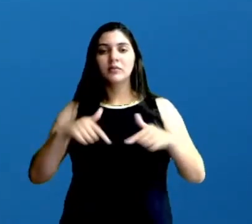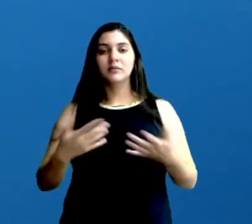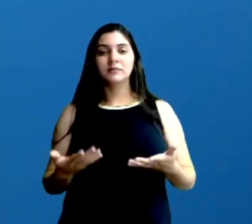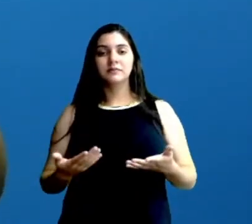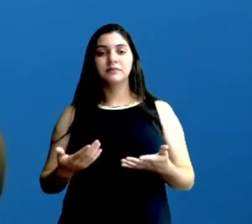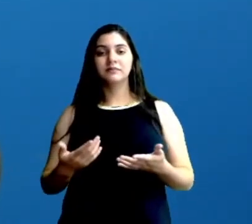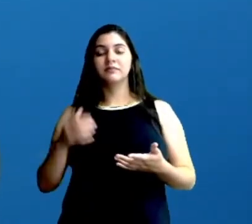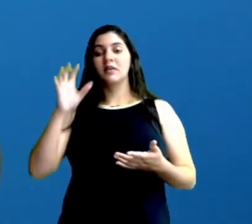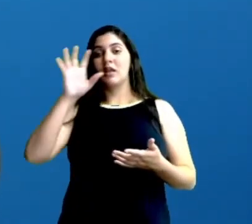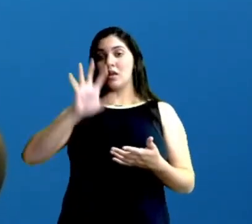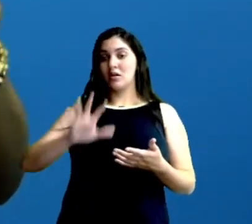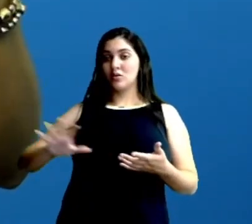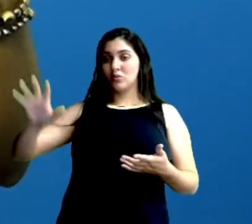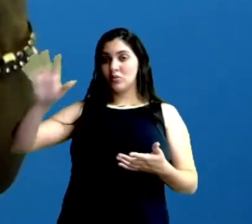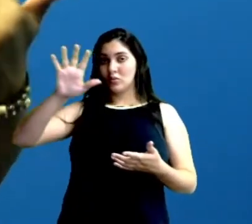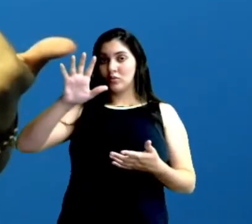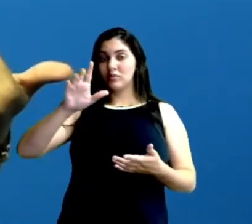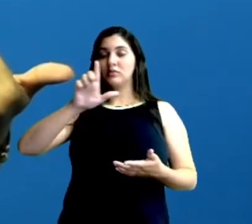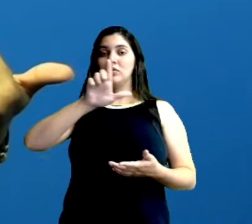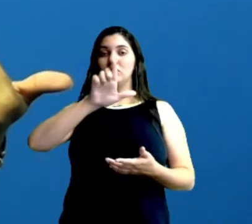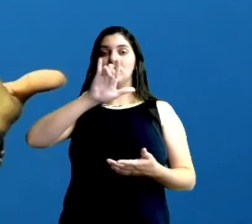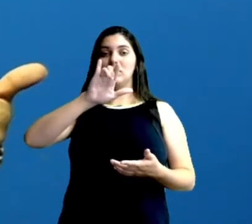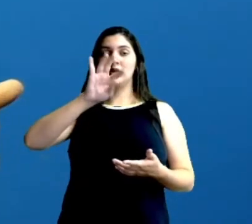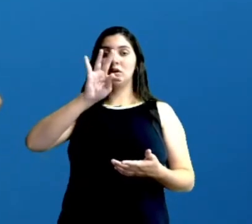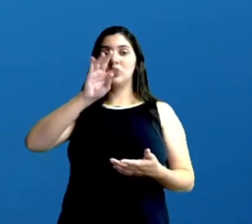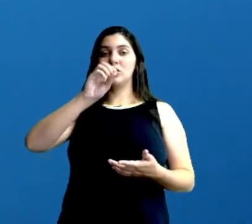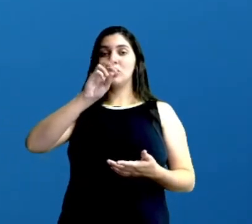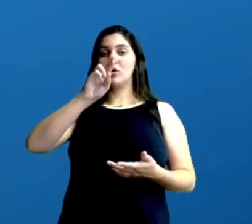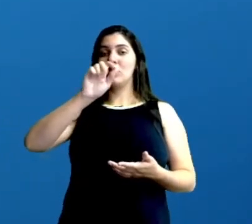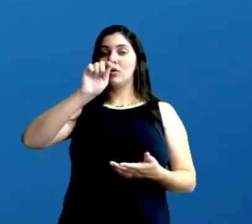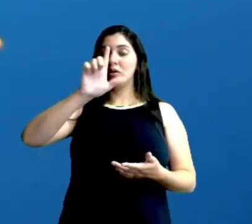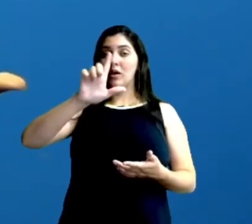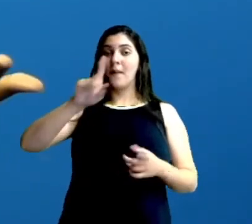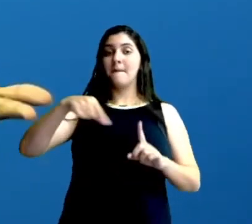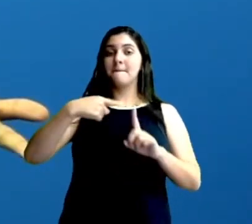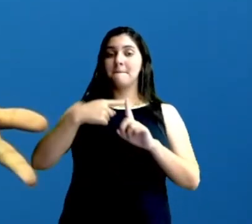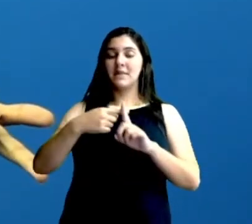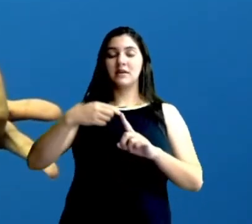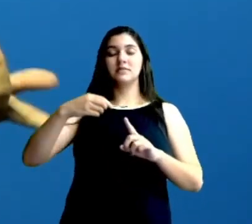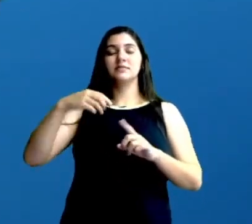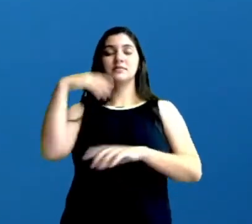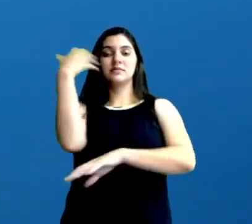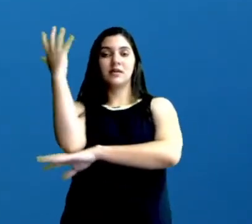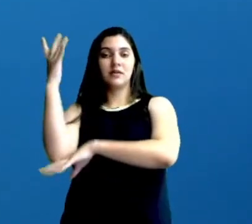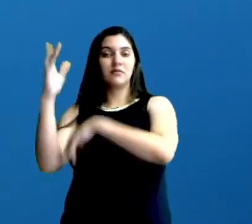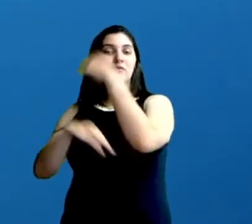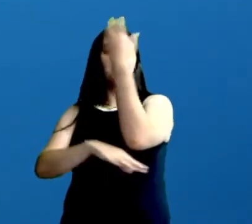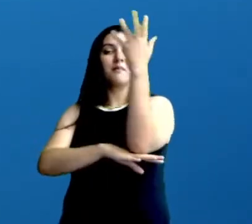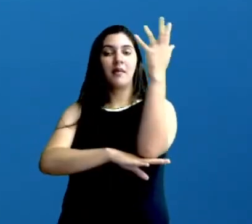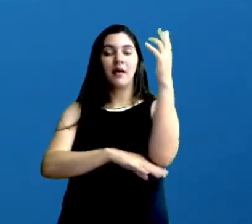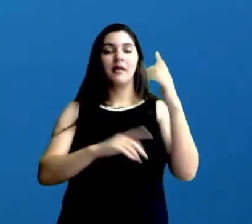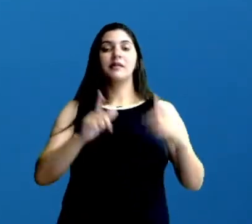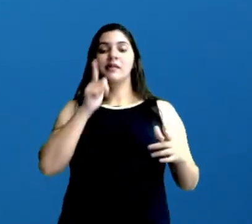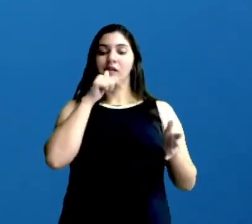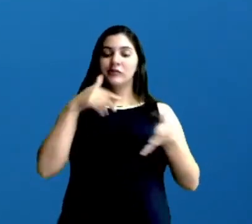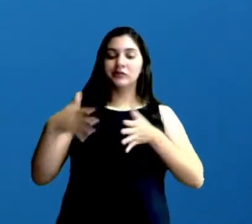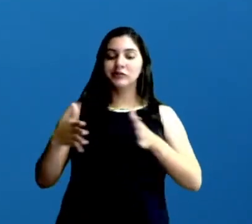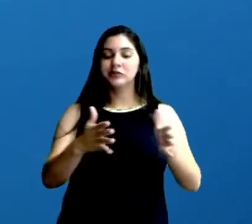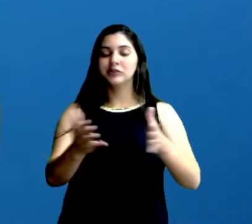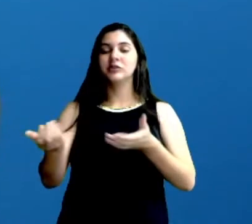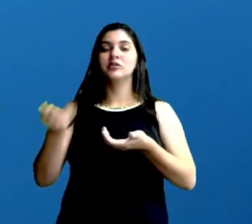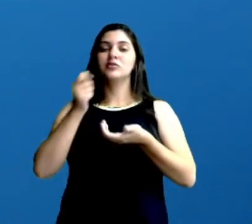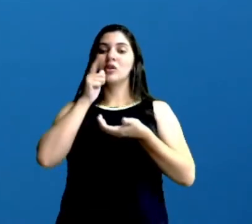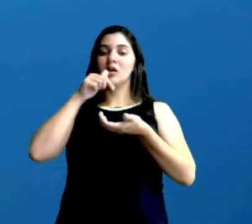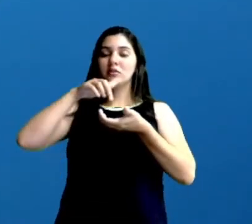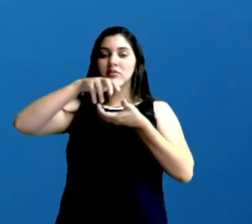Da paisagem litorânea. Mas as matas, rios e cachoeiras fazem parte